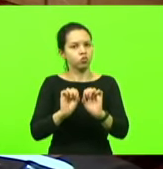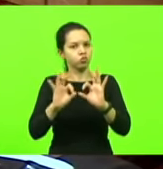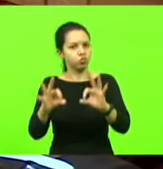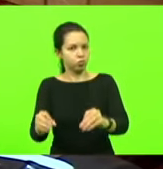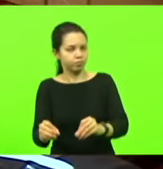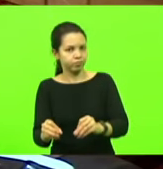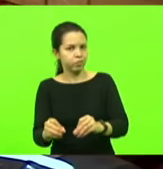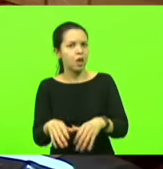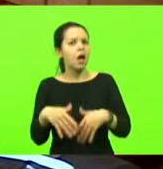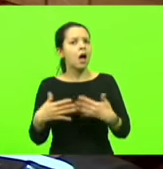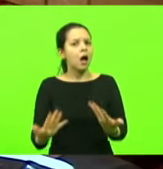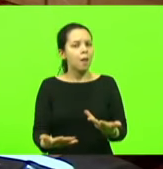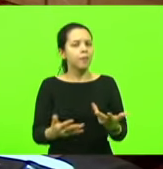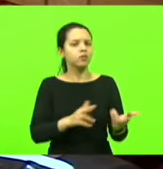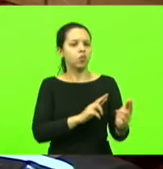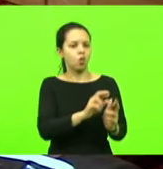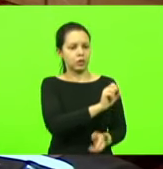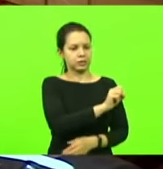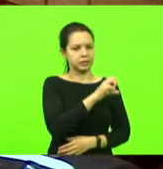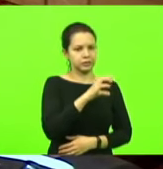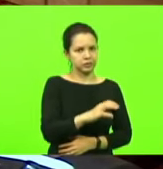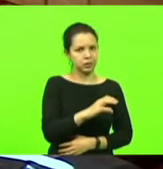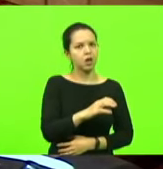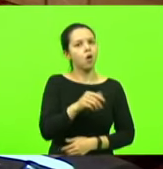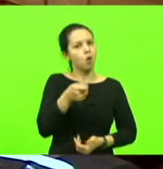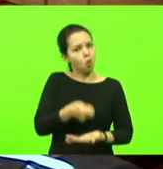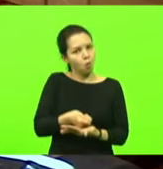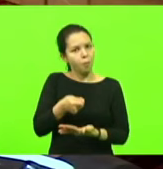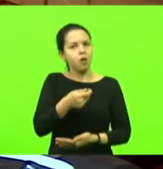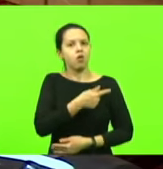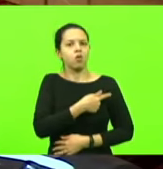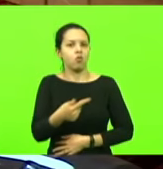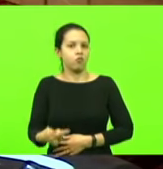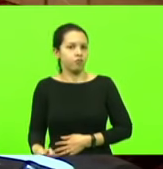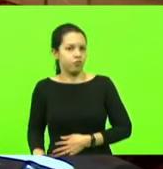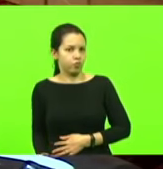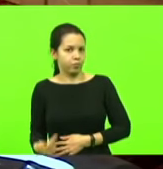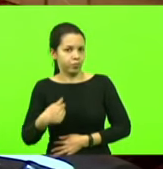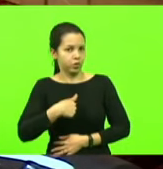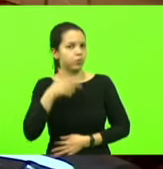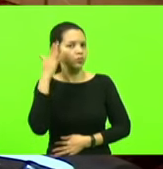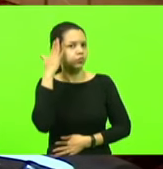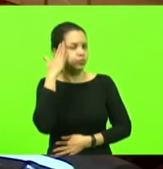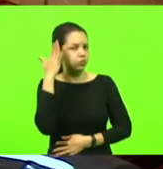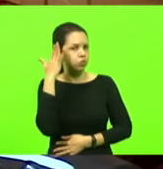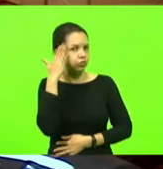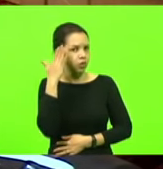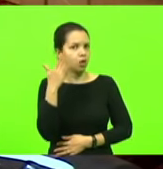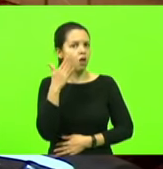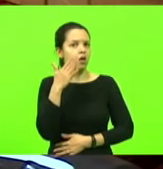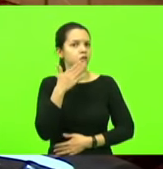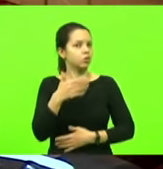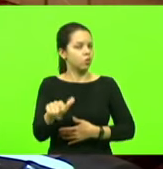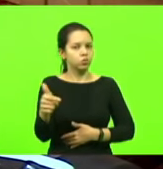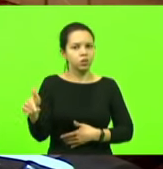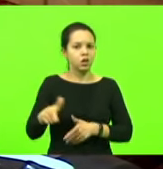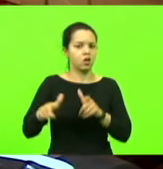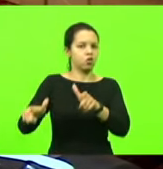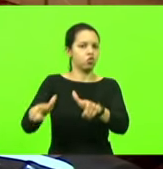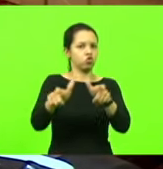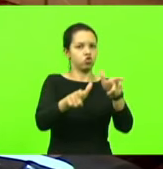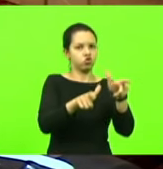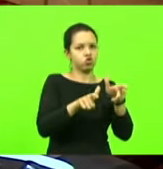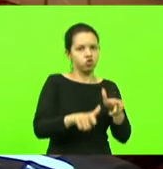Sim, são obrigações do governo. E até onde vai o meu conhecimento, nenhuma região, nenhuma,